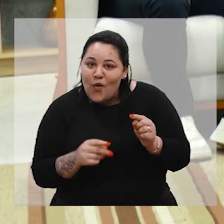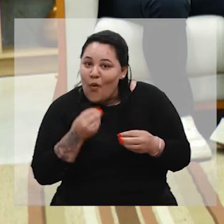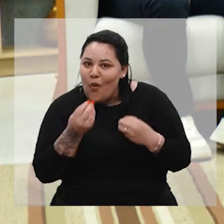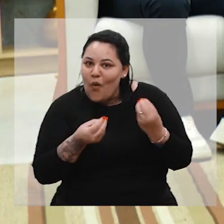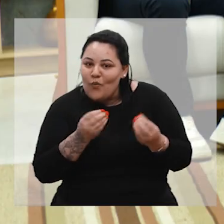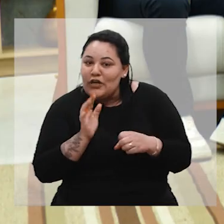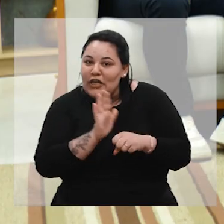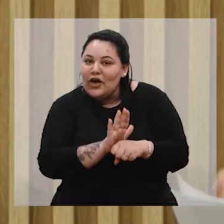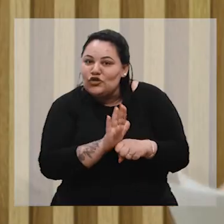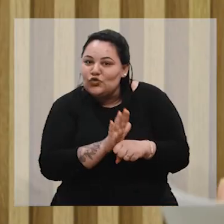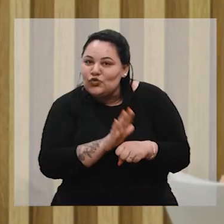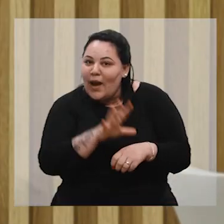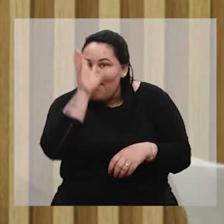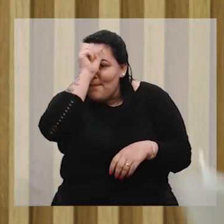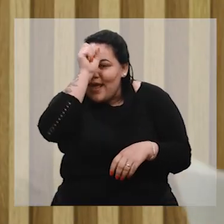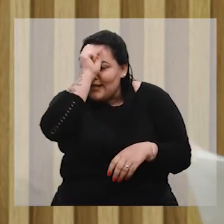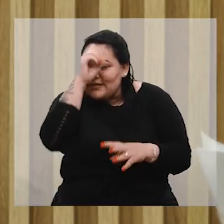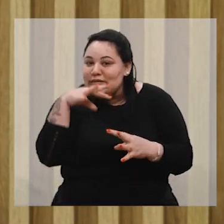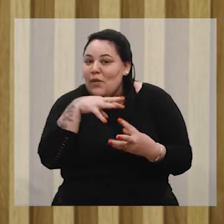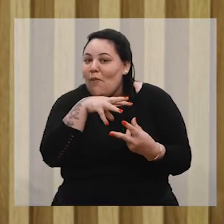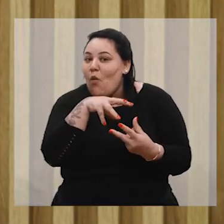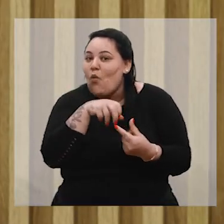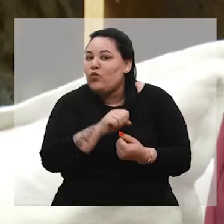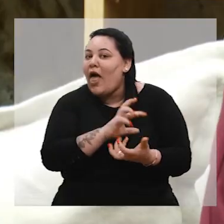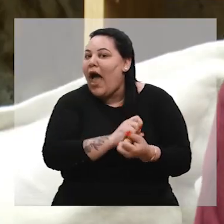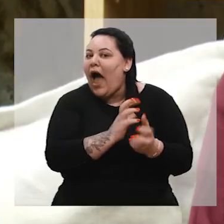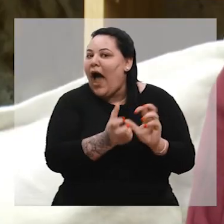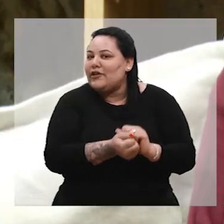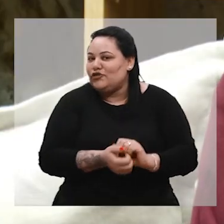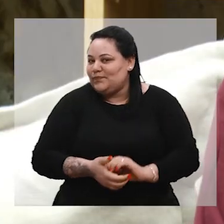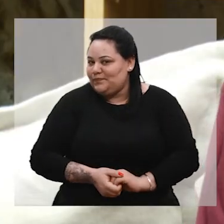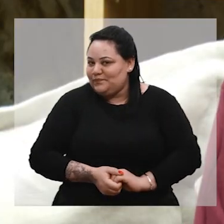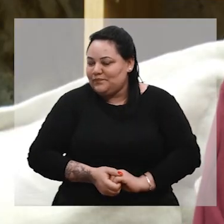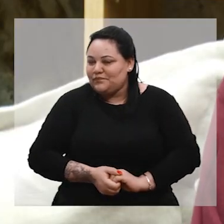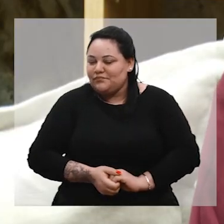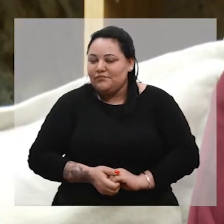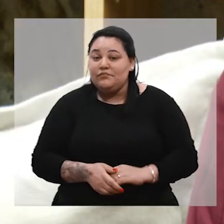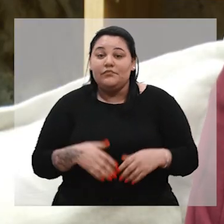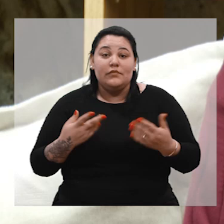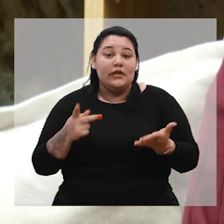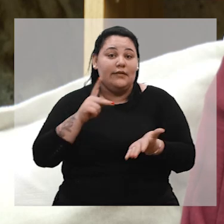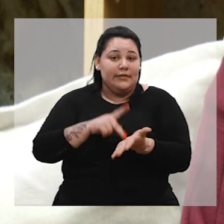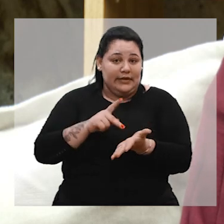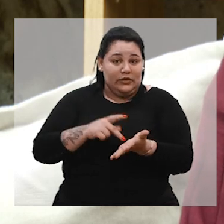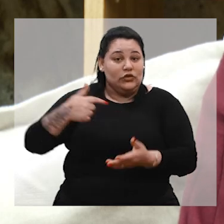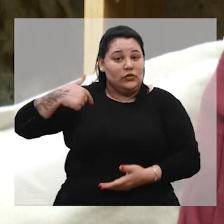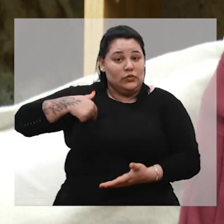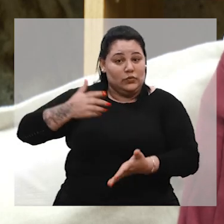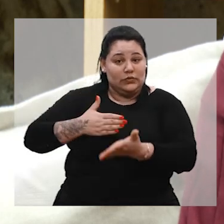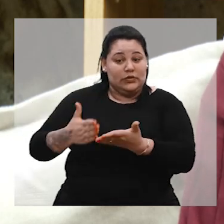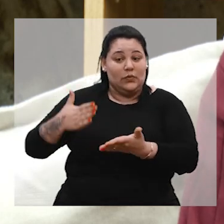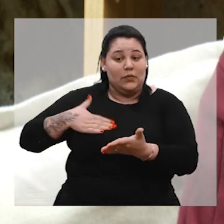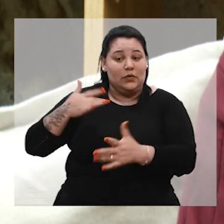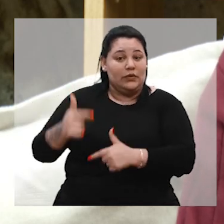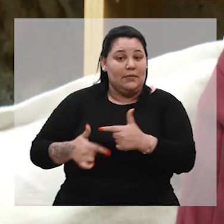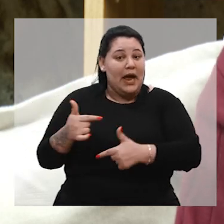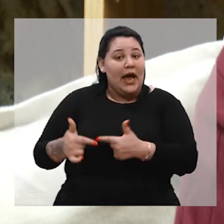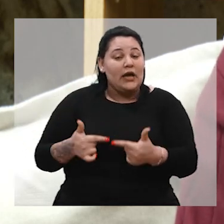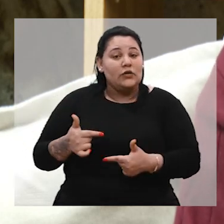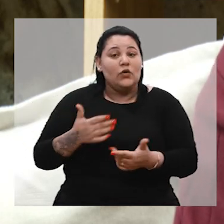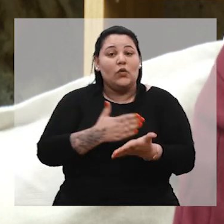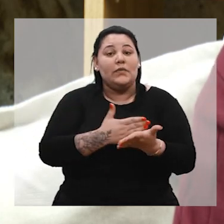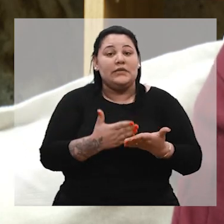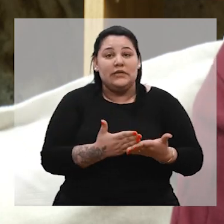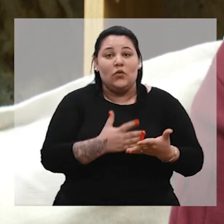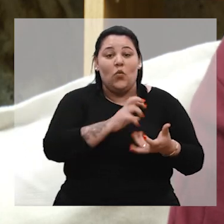construir plateias nesse mundo artístico? Na verdade, eu comecei meu trabalho como professora,